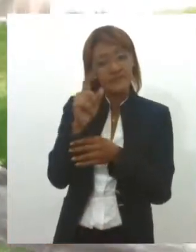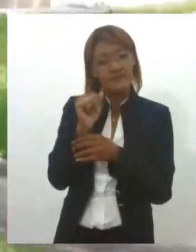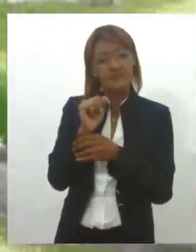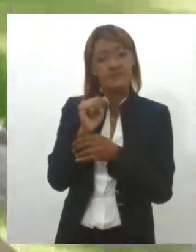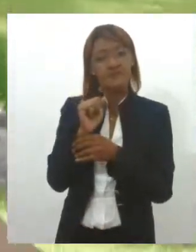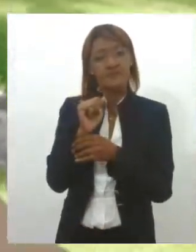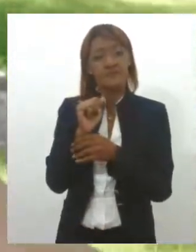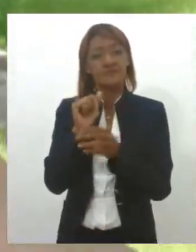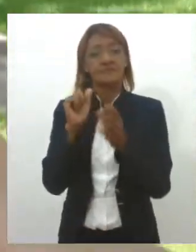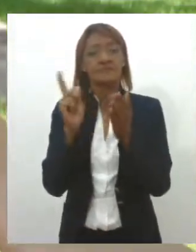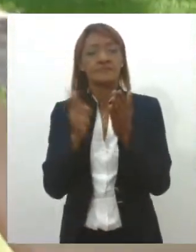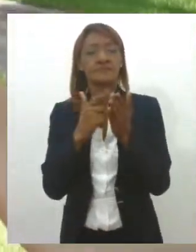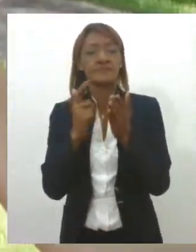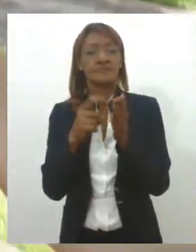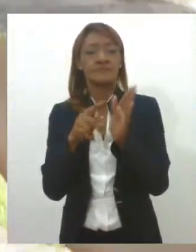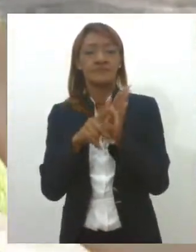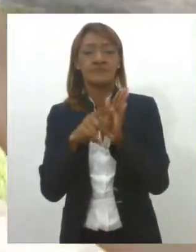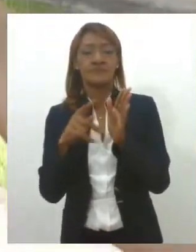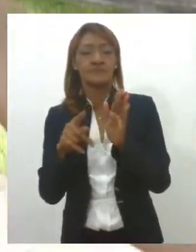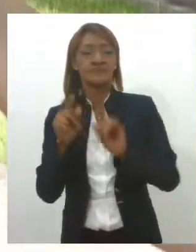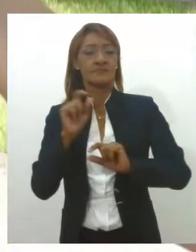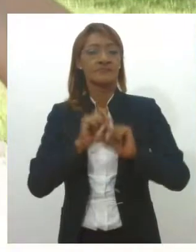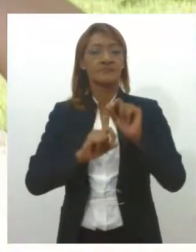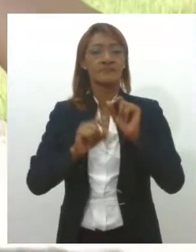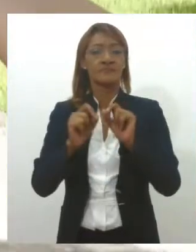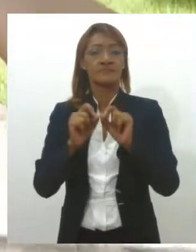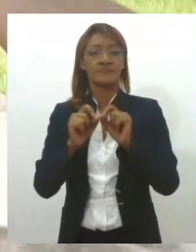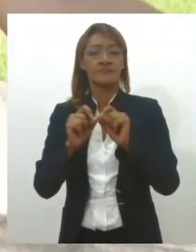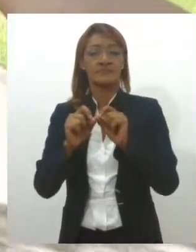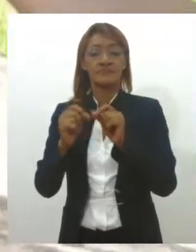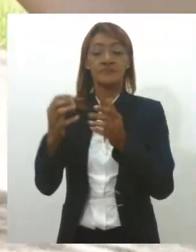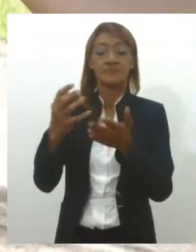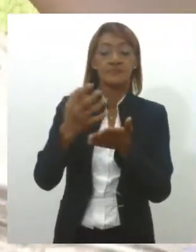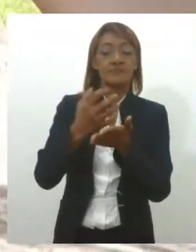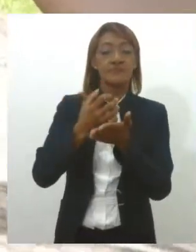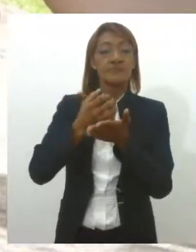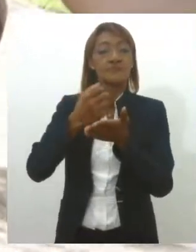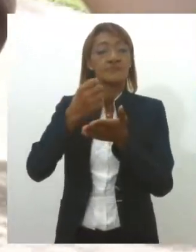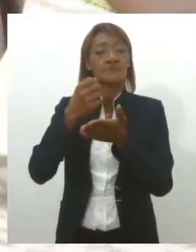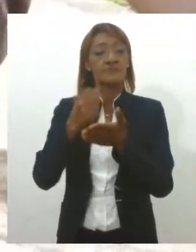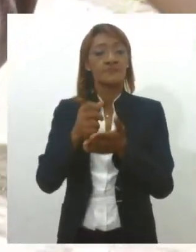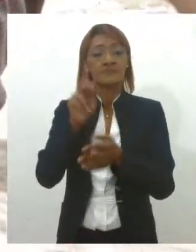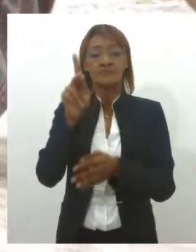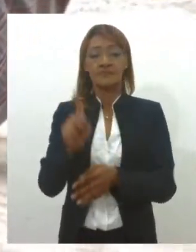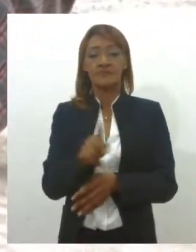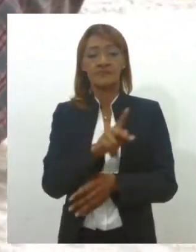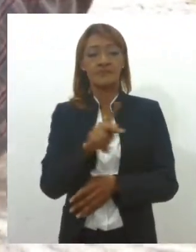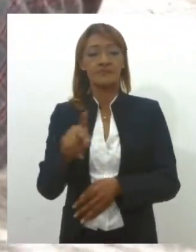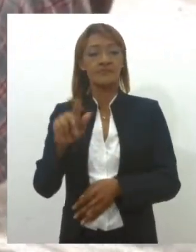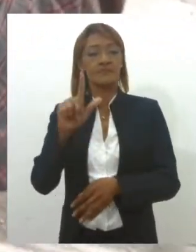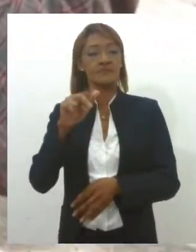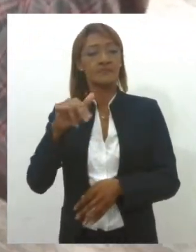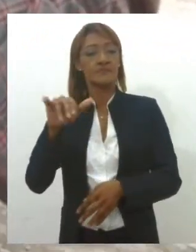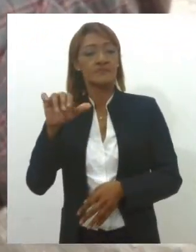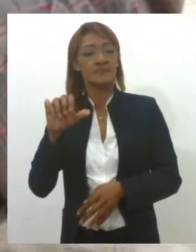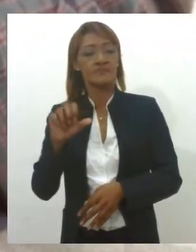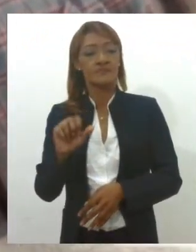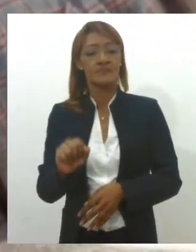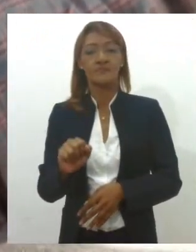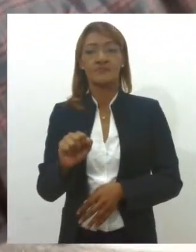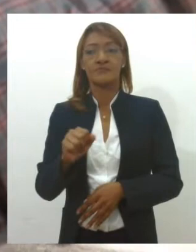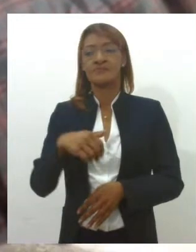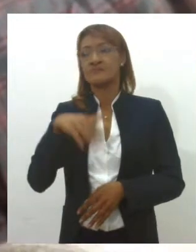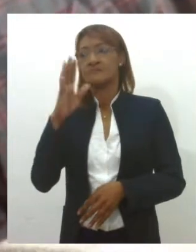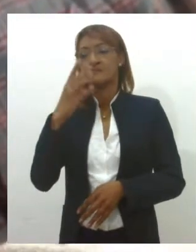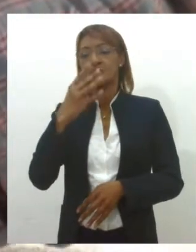livro inicia seja um Prólogo do livro ele faz um resgate e uma homenagem ao Padre Luiz ler um padre alemão que por mais de